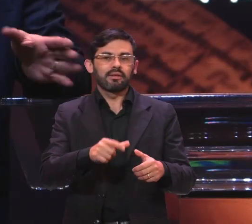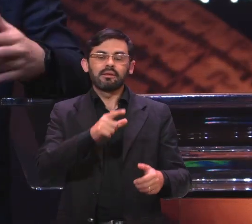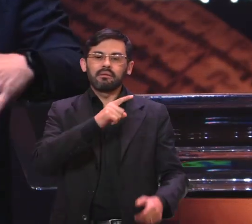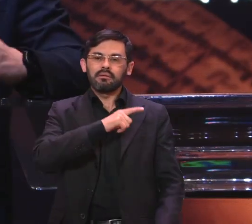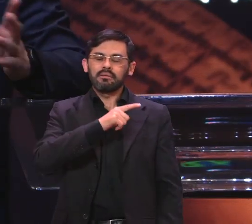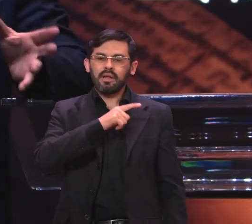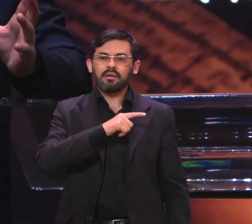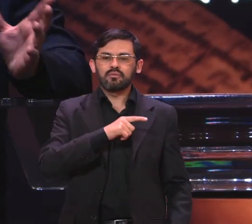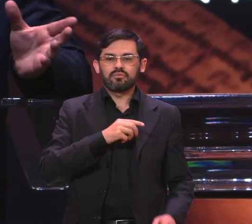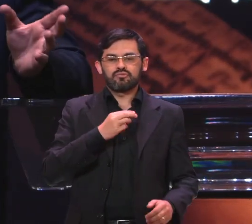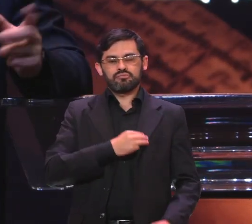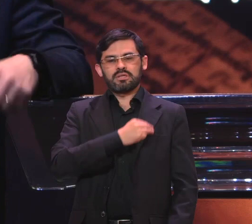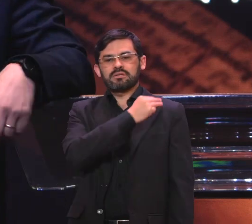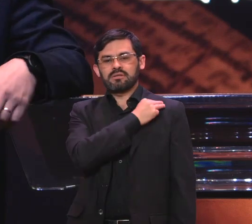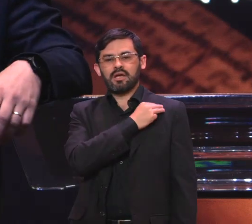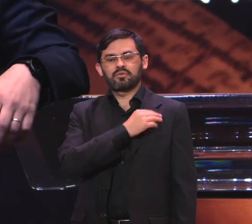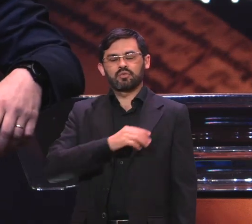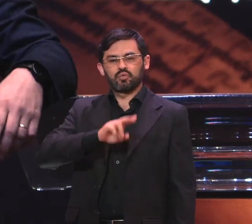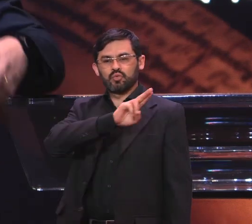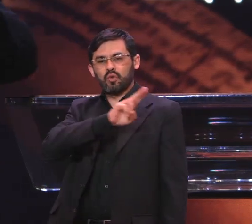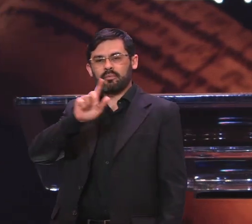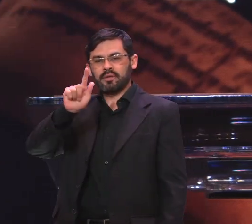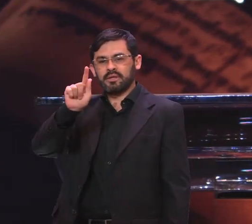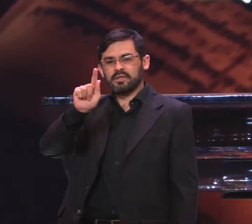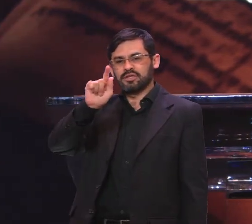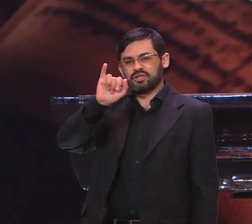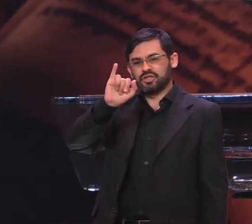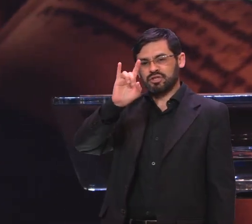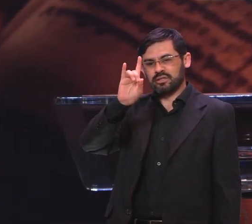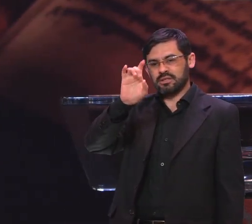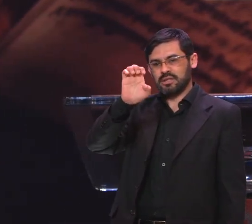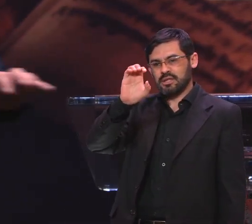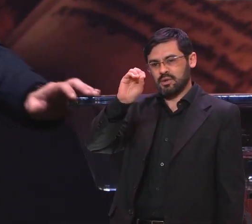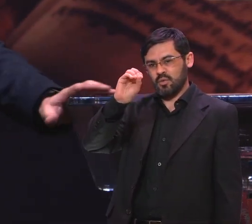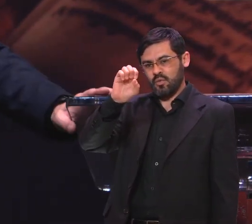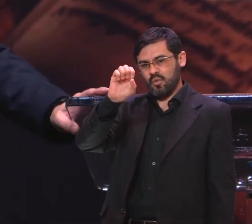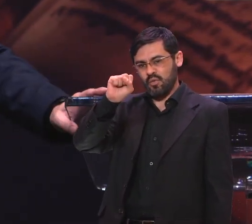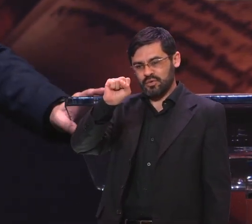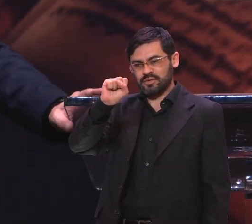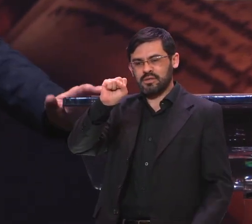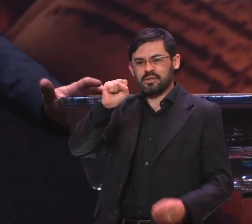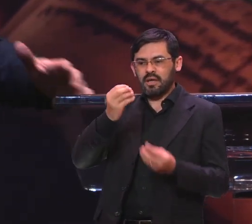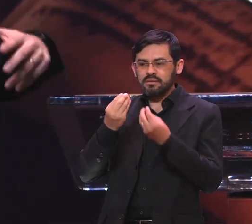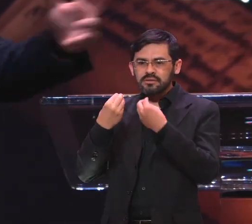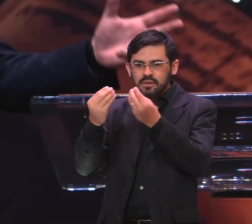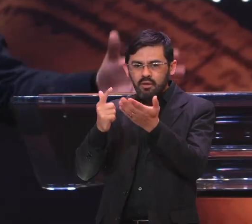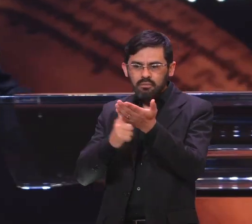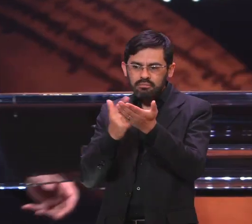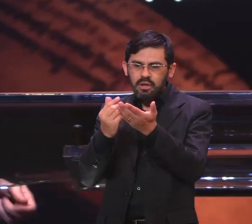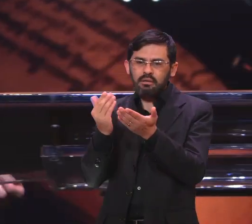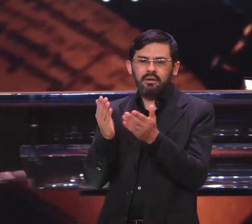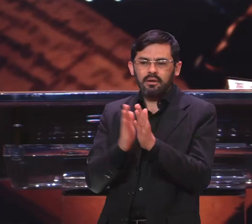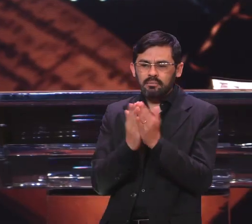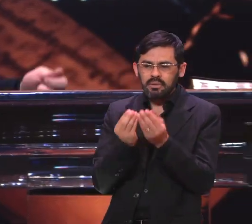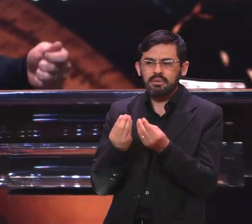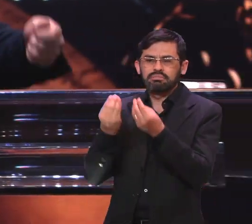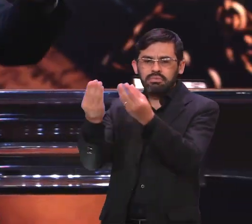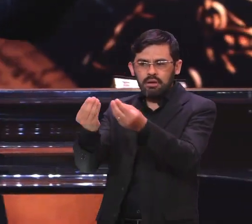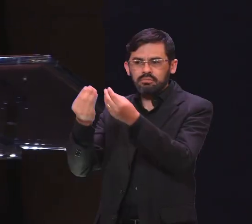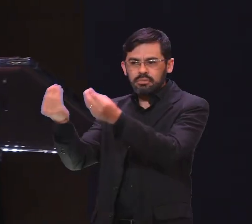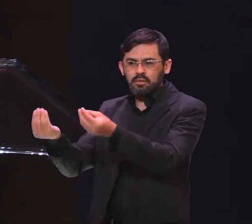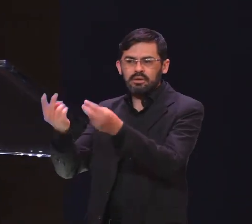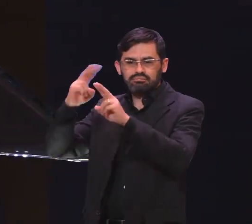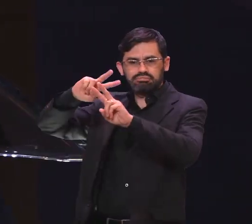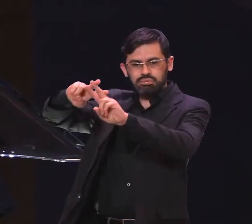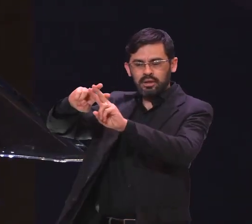dos Gideões internacionais, que eles distribuem Bíblias, Novos Testamentos. E passaram por onde ele estava e